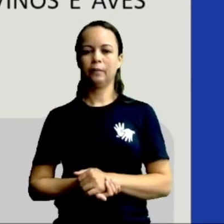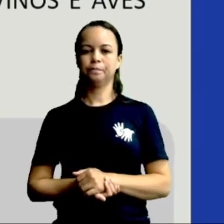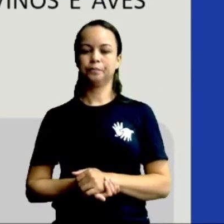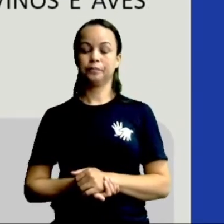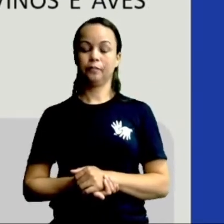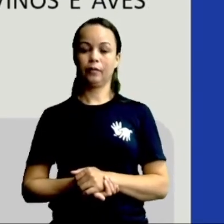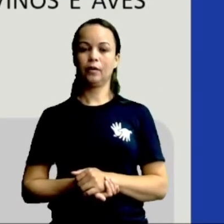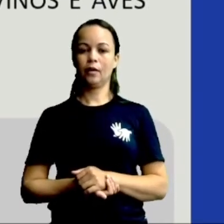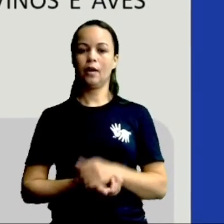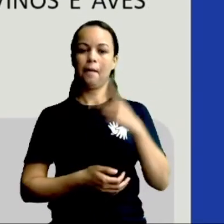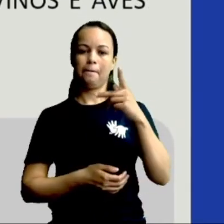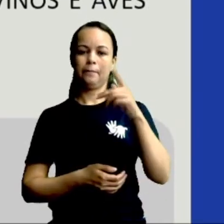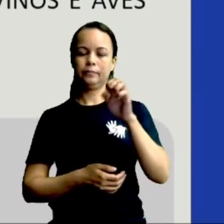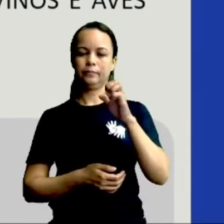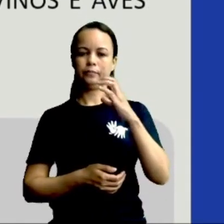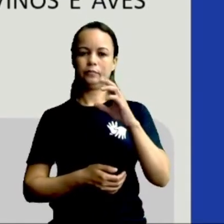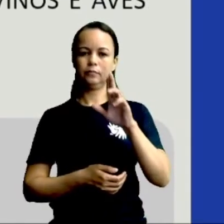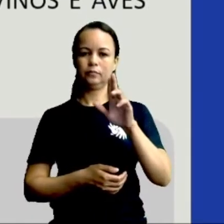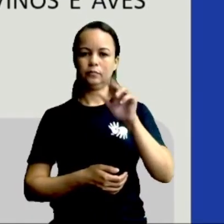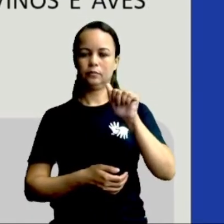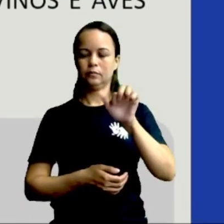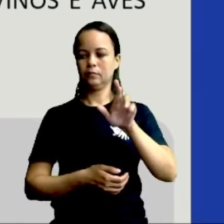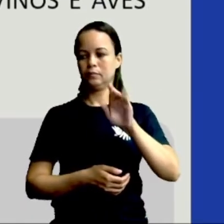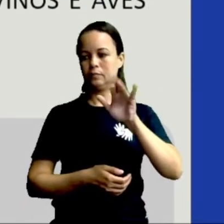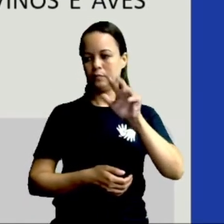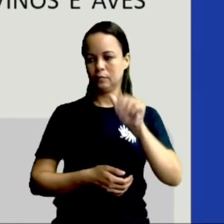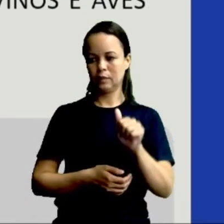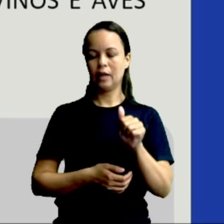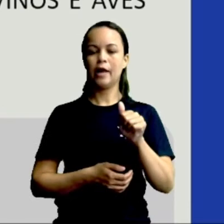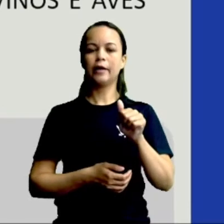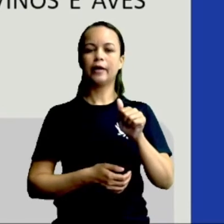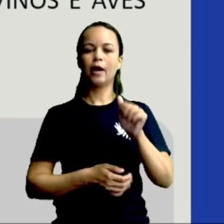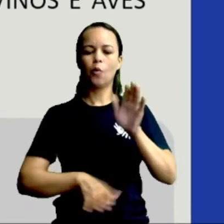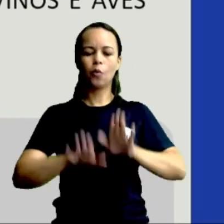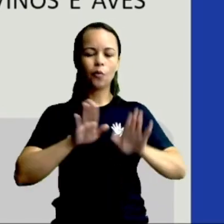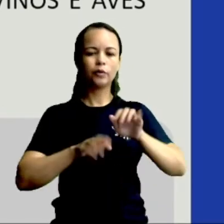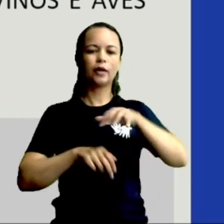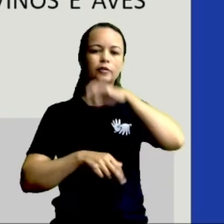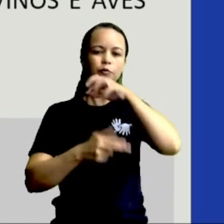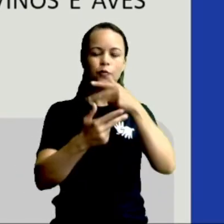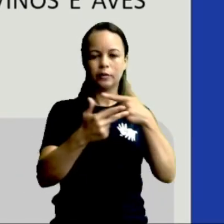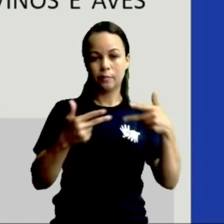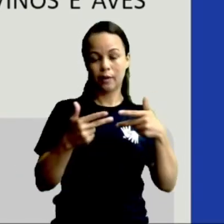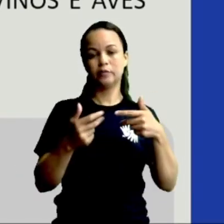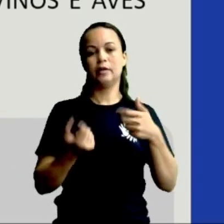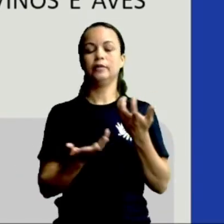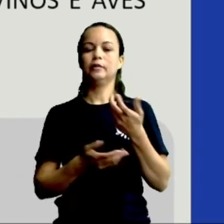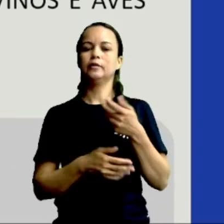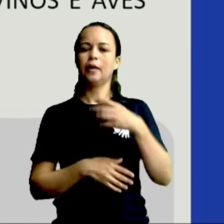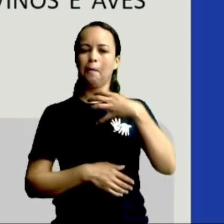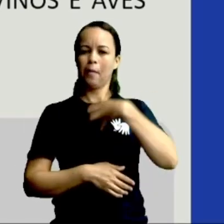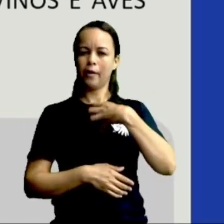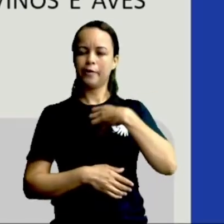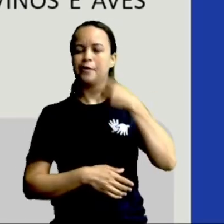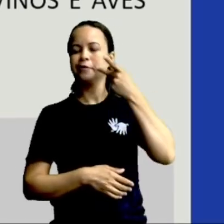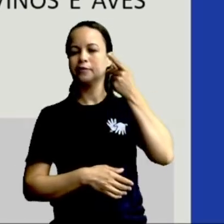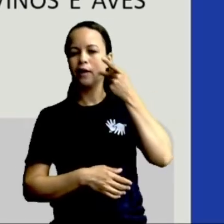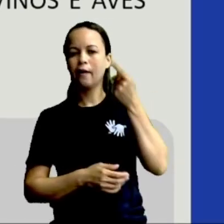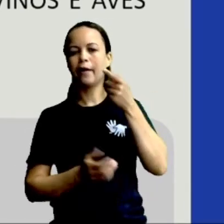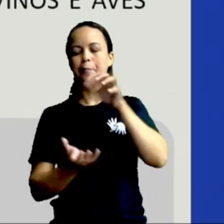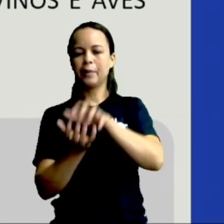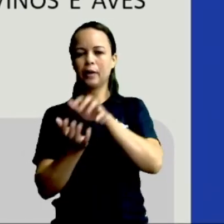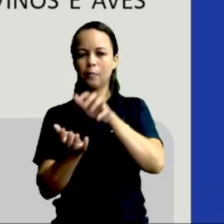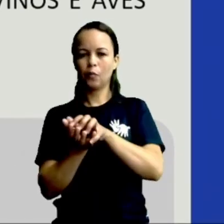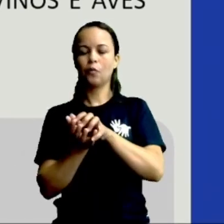Sobre a pecuária, né, que é a criação de animais. E aí na Bahia, Ceará e Pernambuco são os estados com